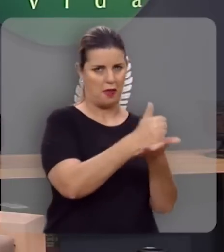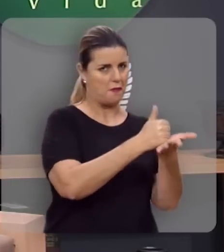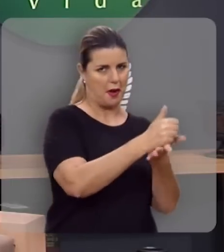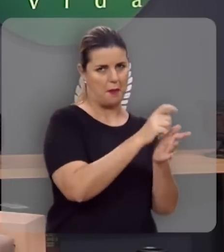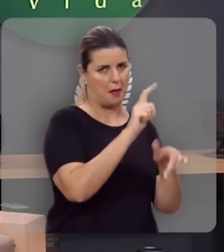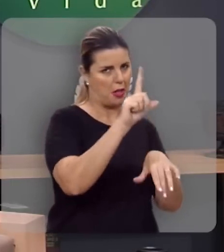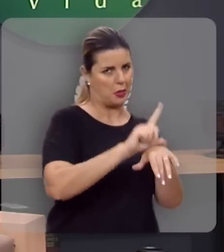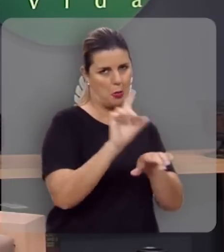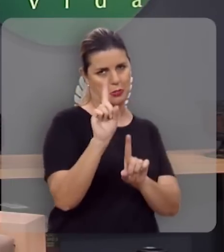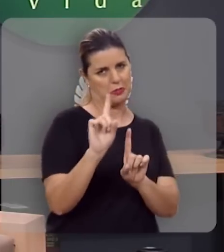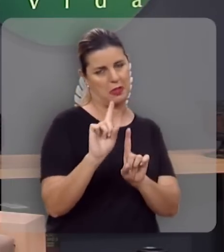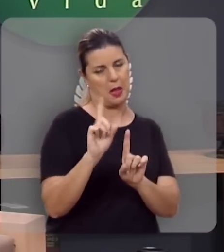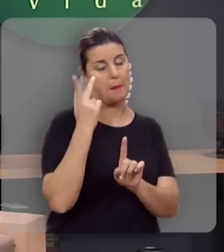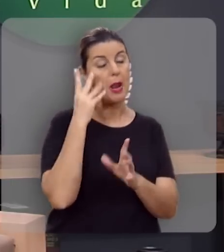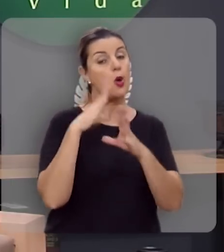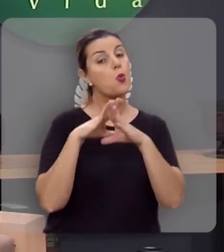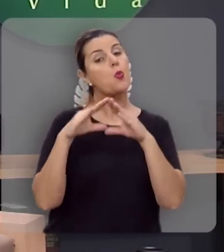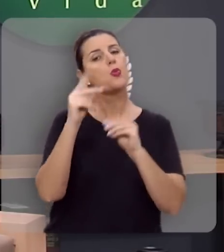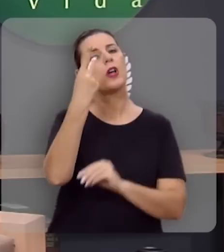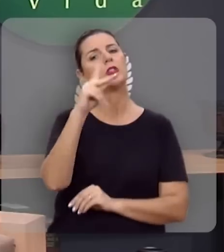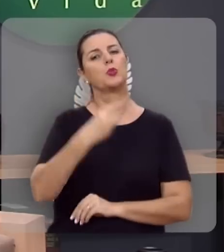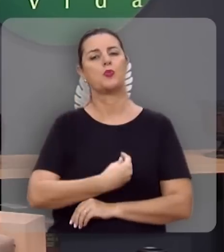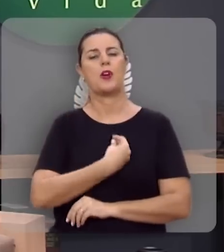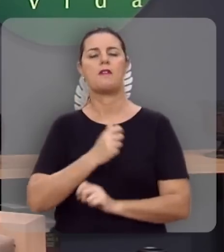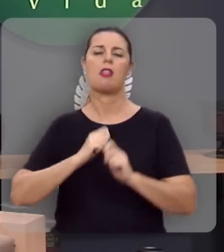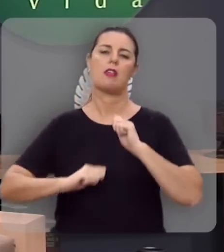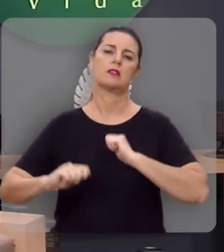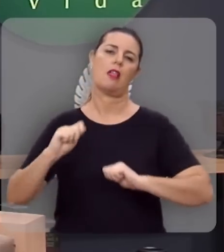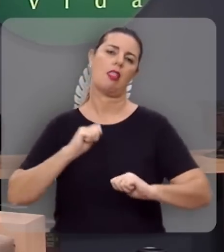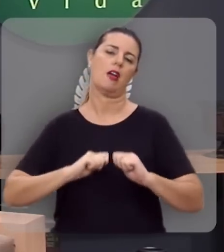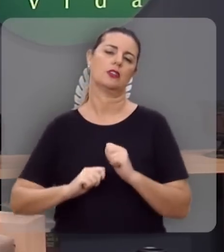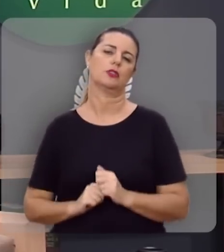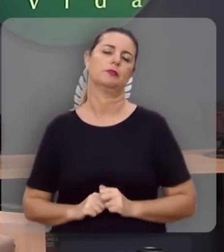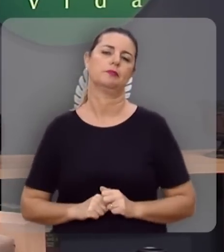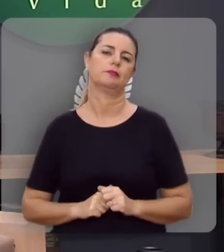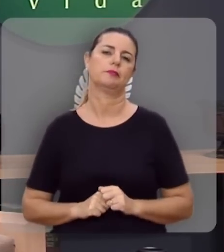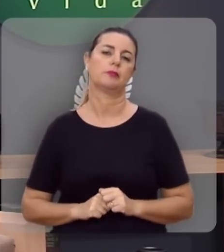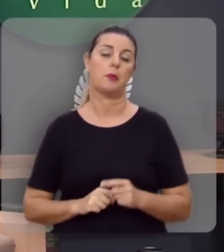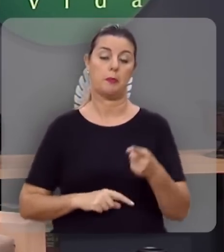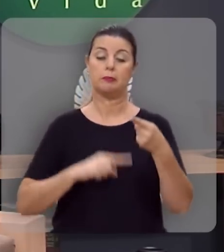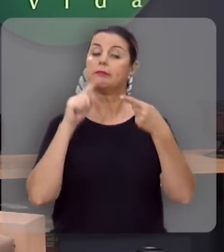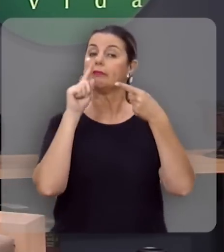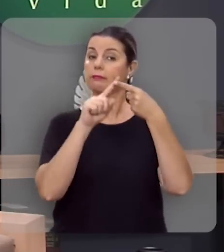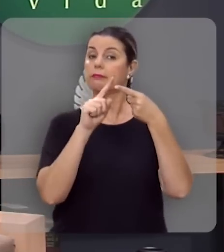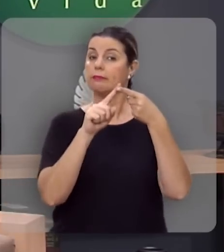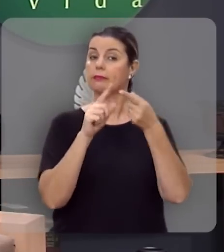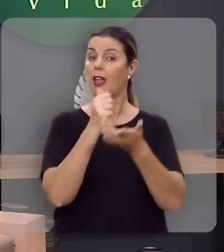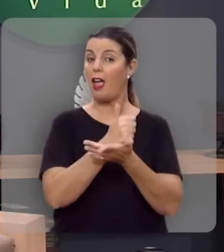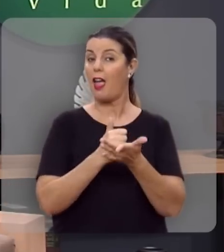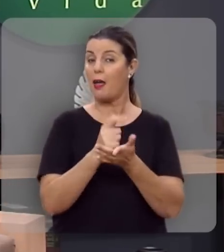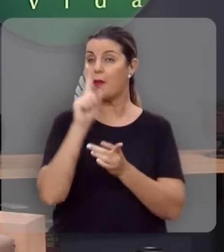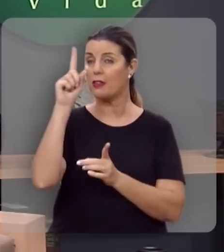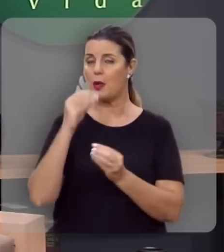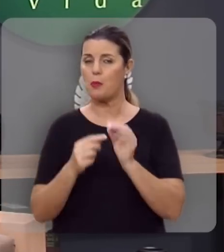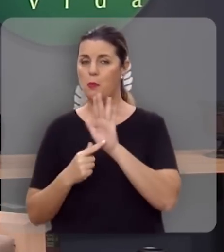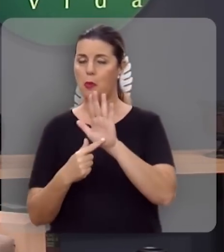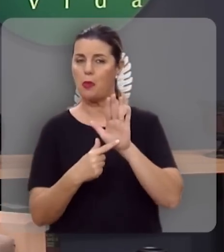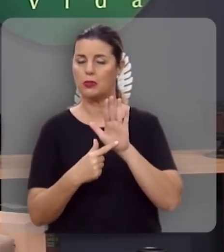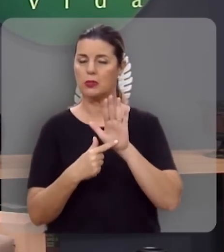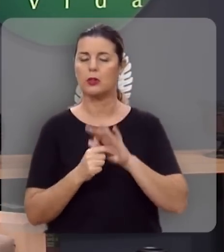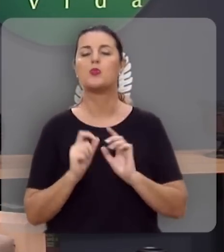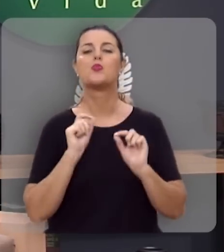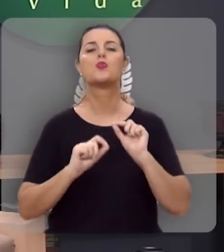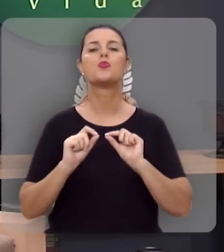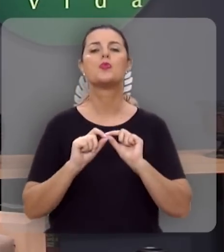farmácia para curar você da ansiedade. E o primeiro remédio que Paulo nos mostra